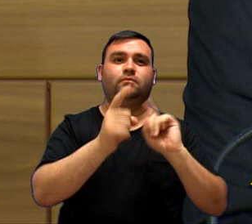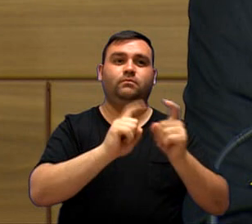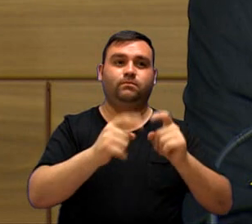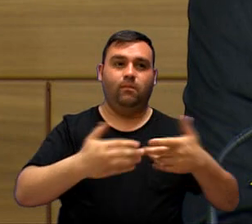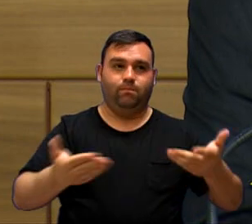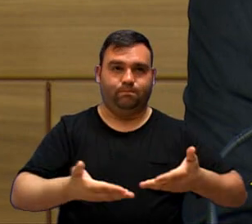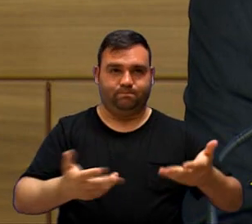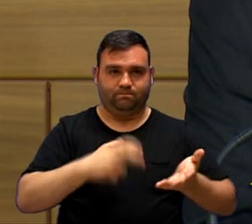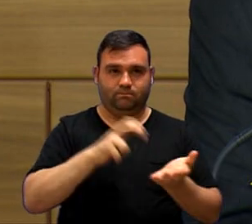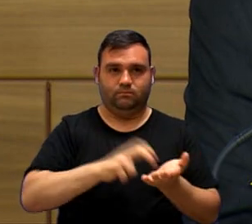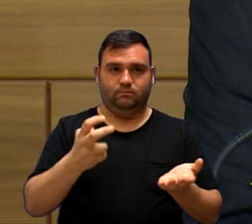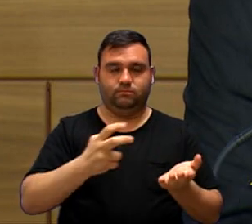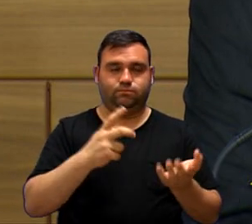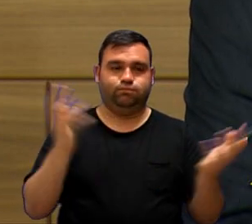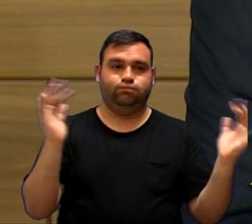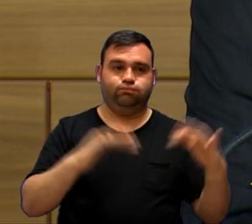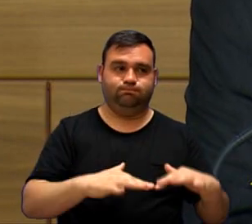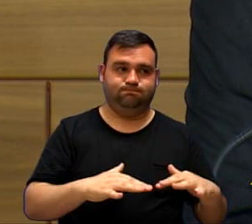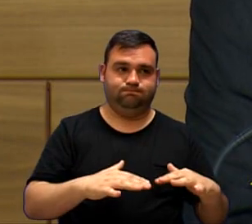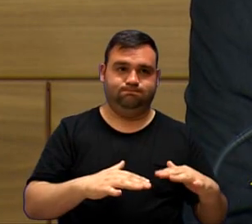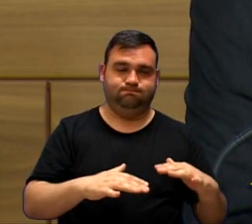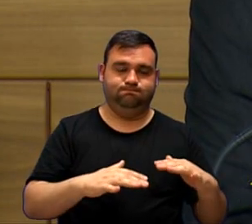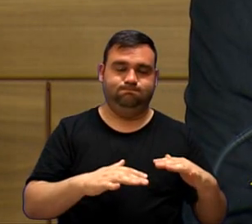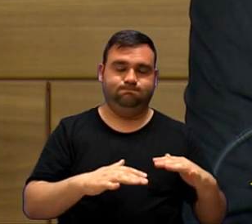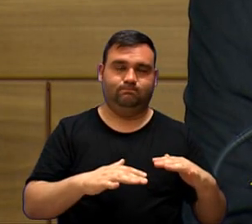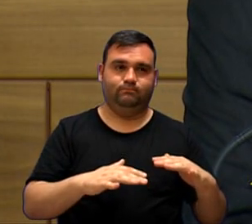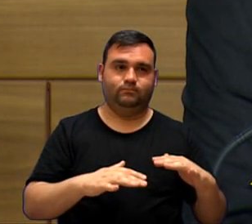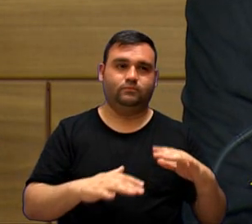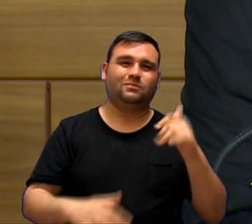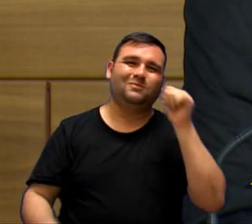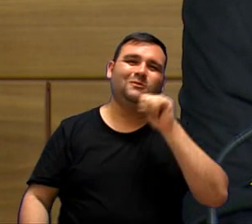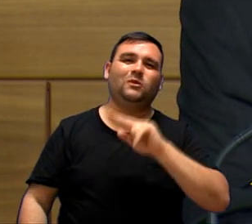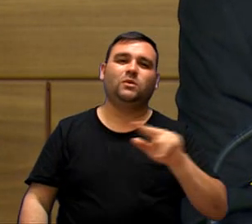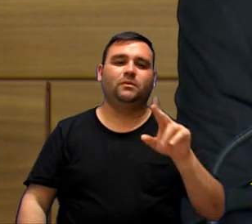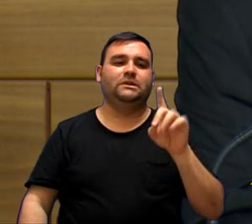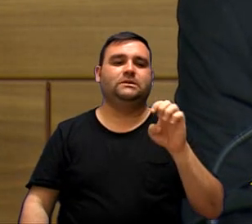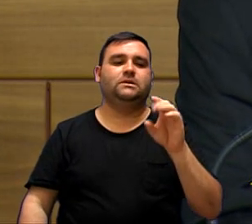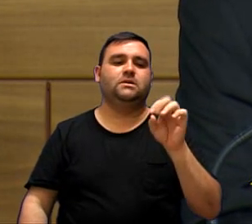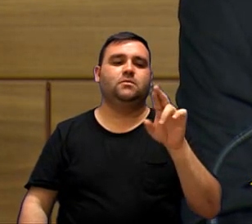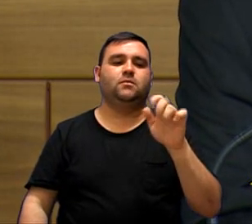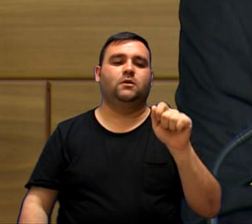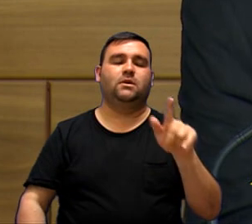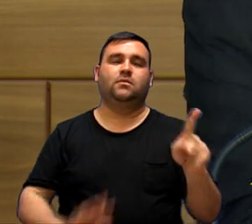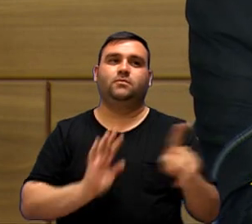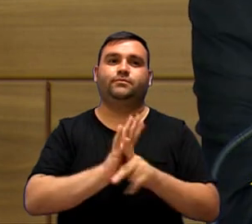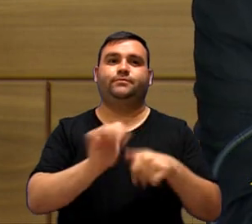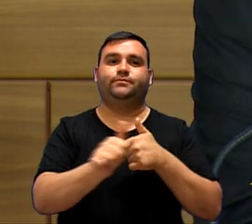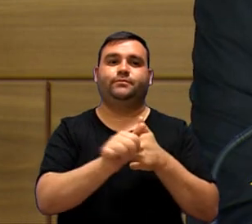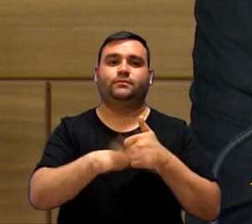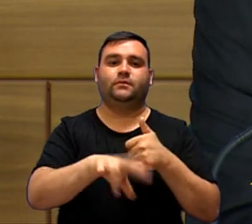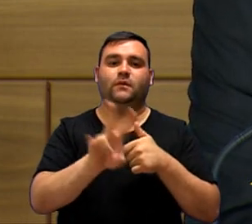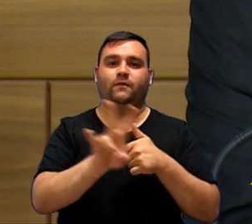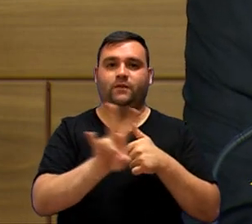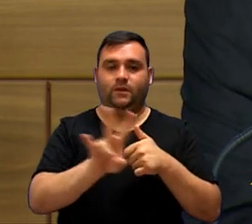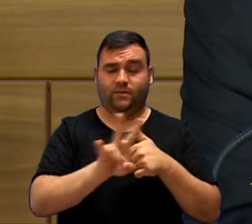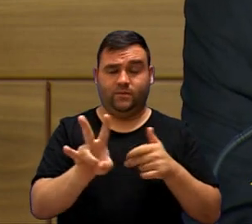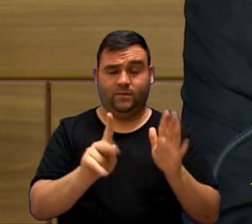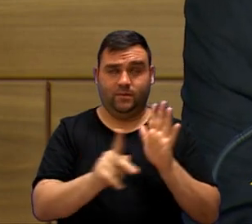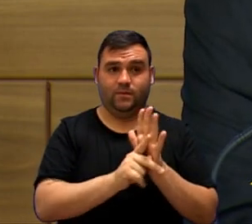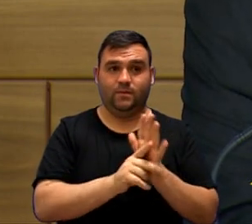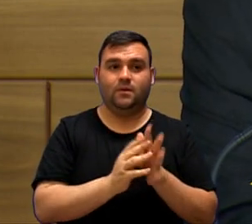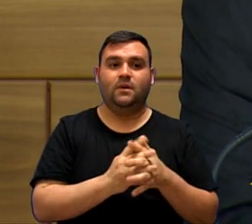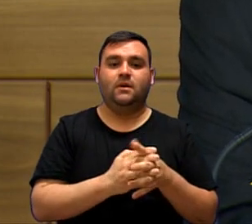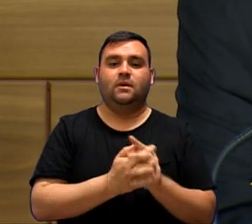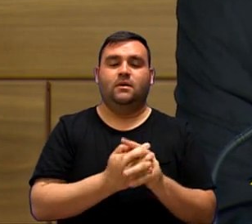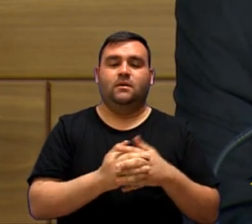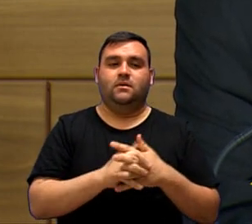ainda hoje com a Débora, que é regional da Vivo,